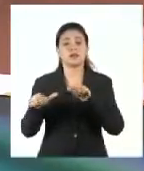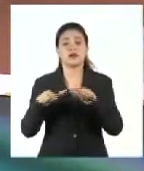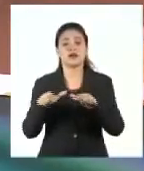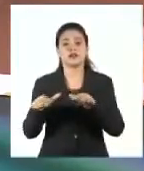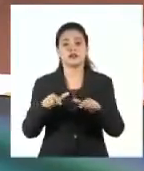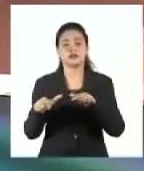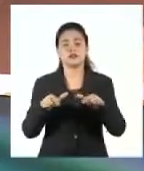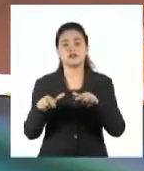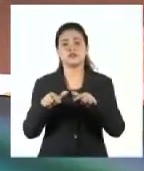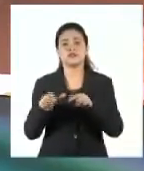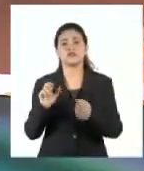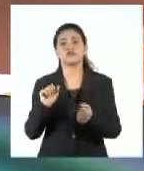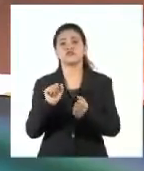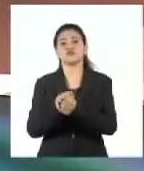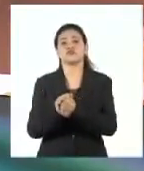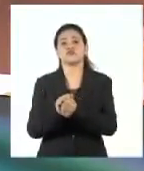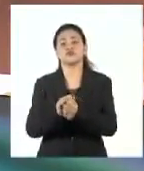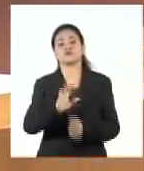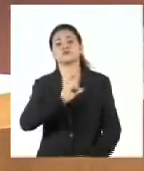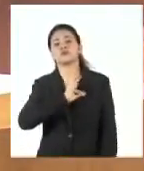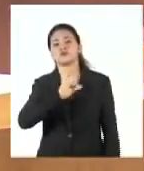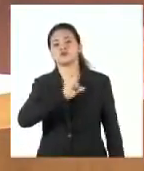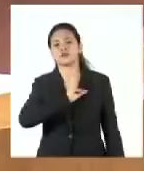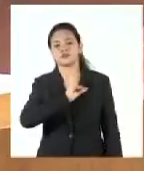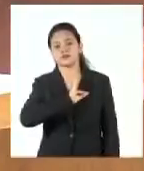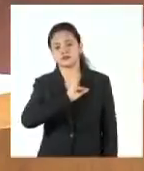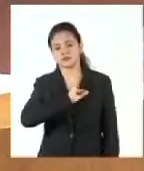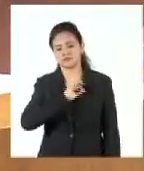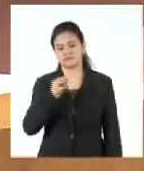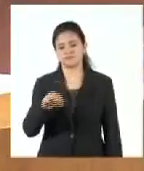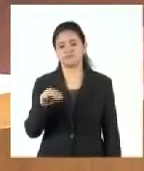para a polícia do Maranhão.